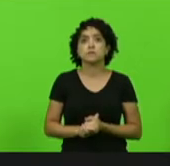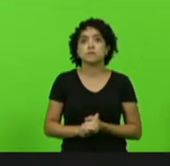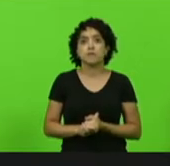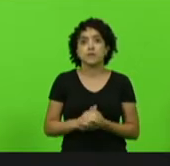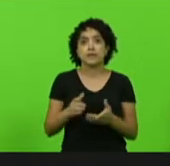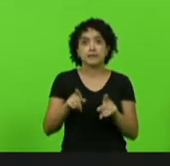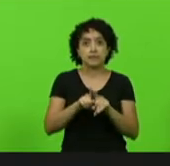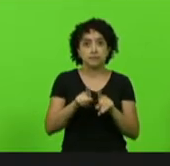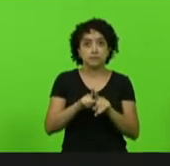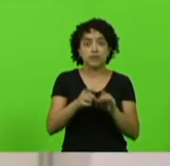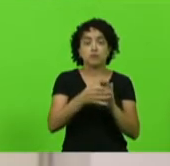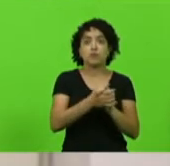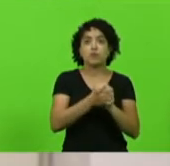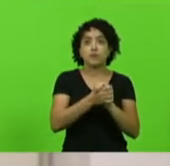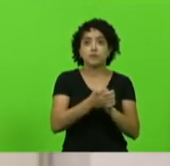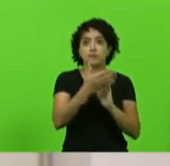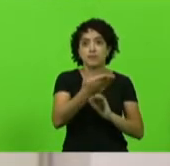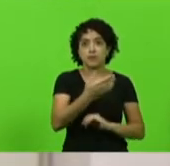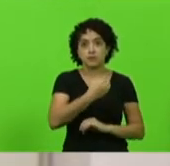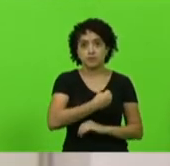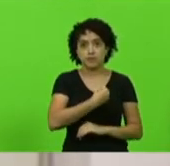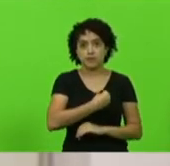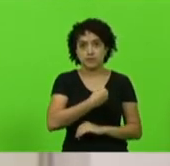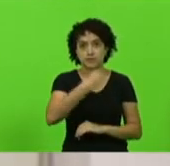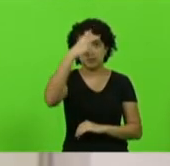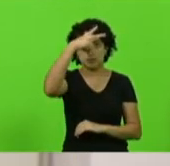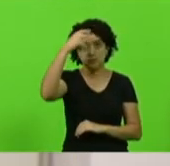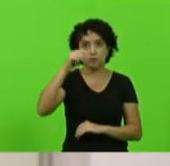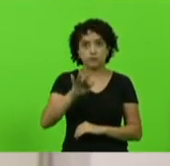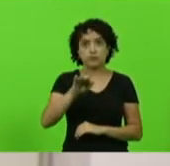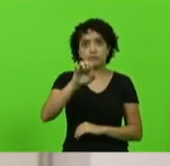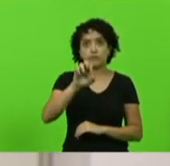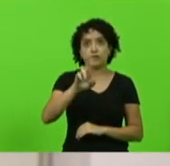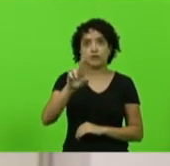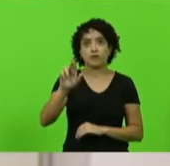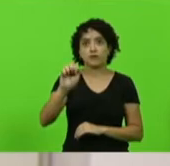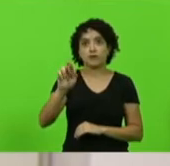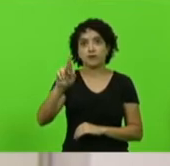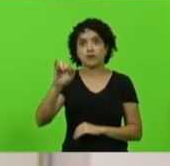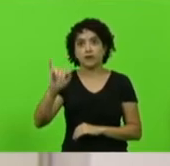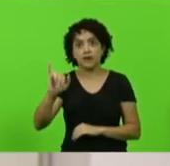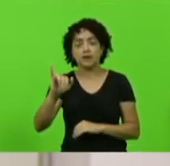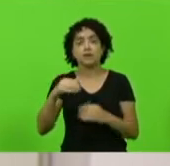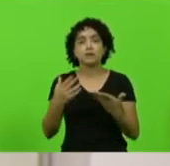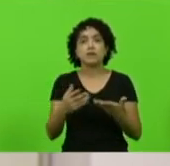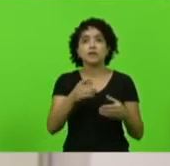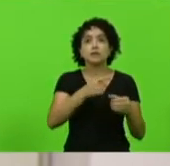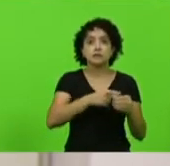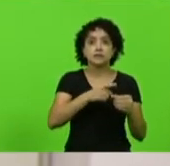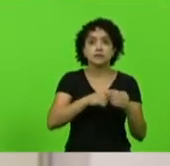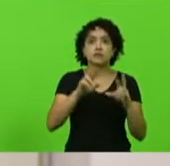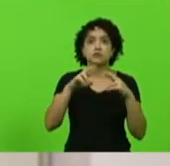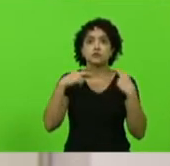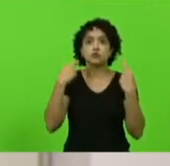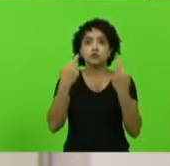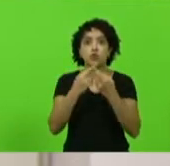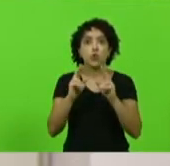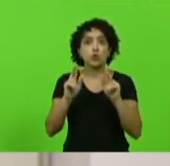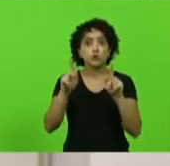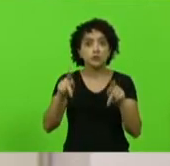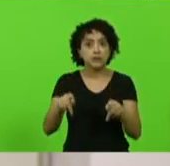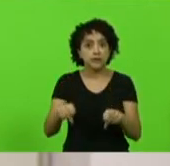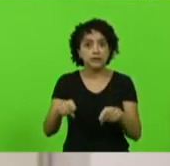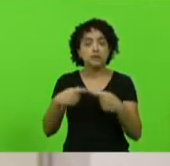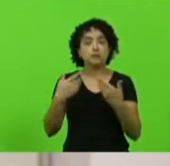cumprimento aqui a presença do prefeito Ferrari, do município de Rodeio, um grande amigo, um batalhador pelo município, que vem fazendo